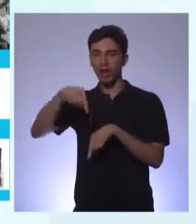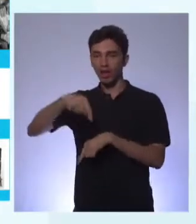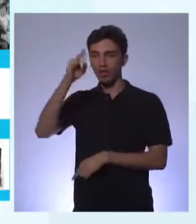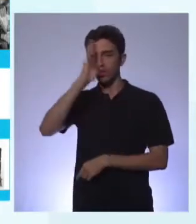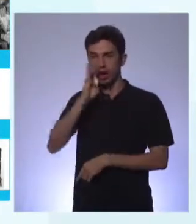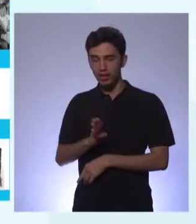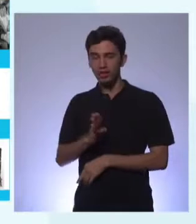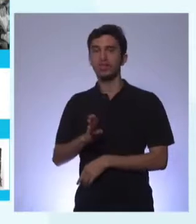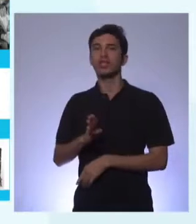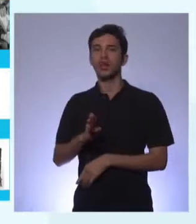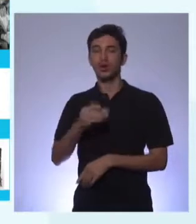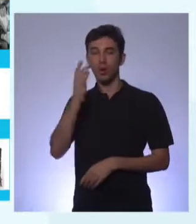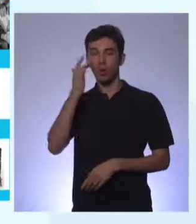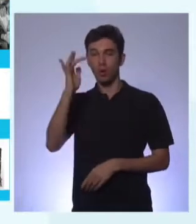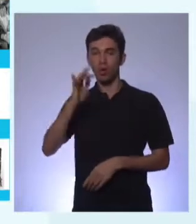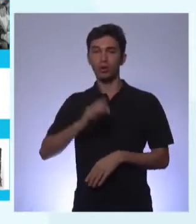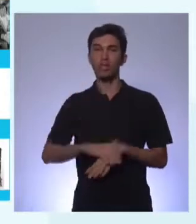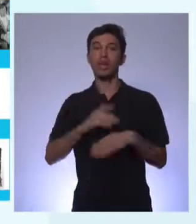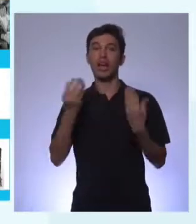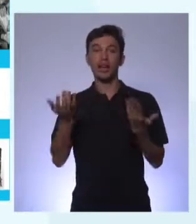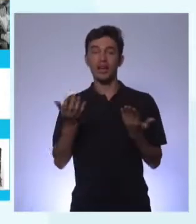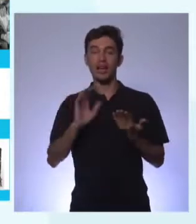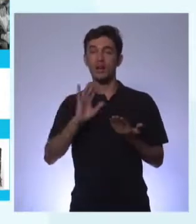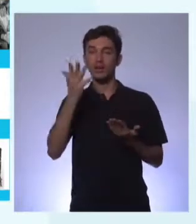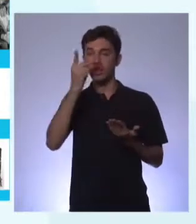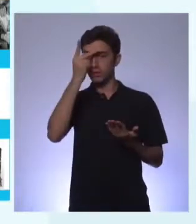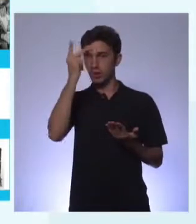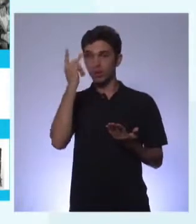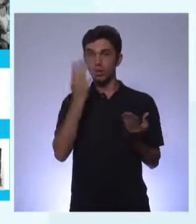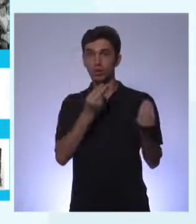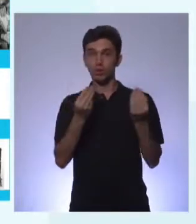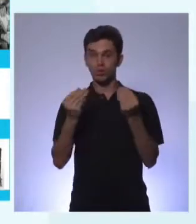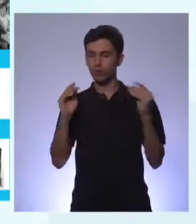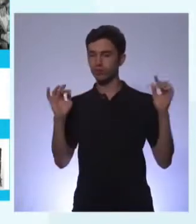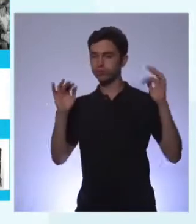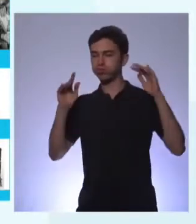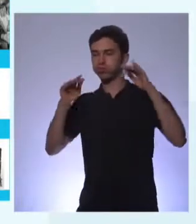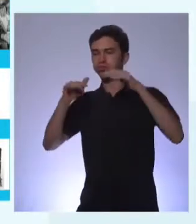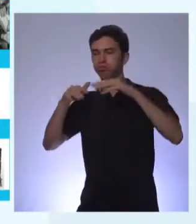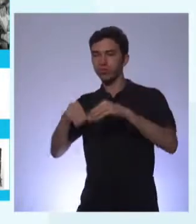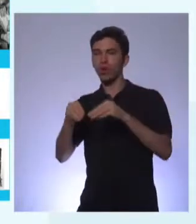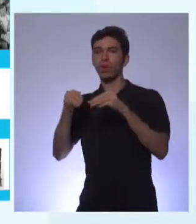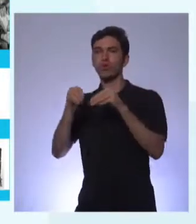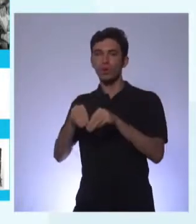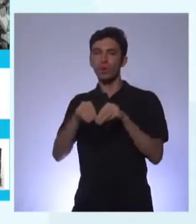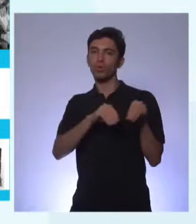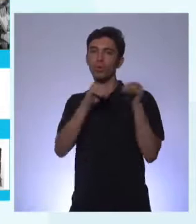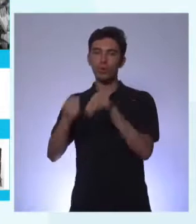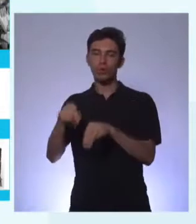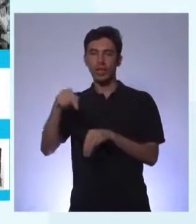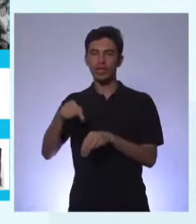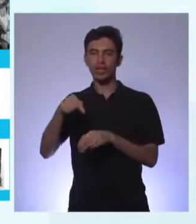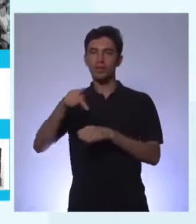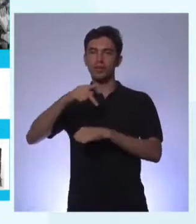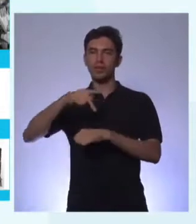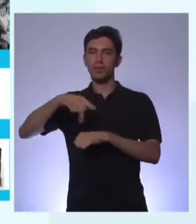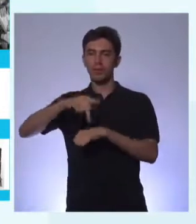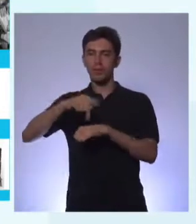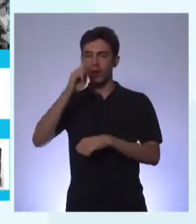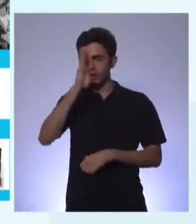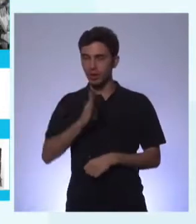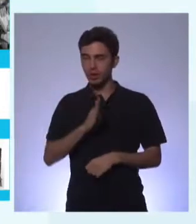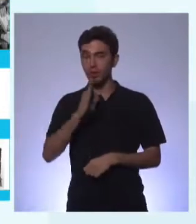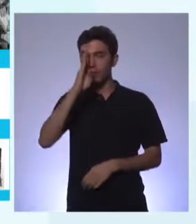haja uma imigração de pessoas para o Brasil, principalmente aí para as regiões de